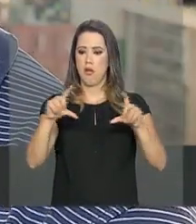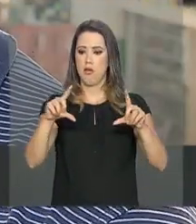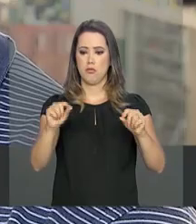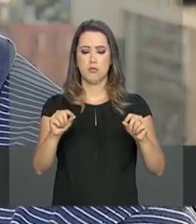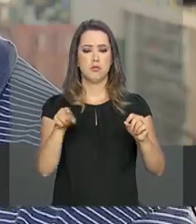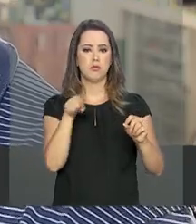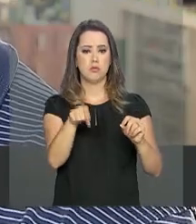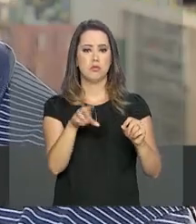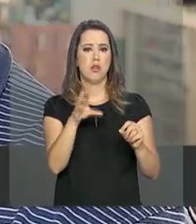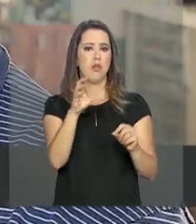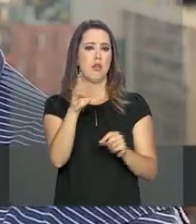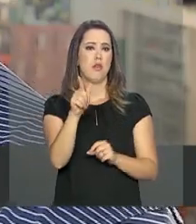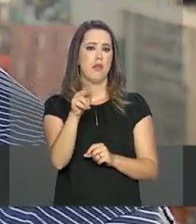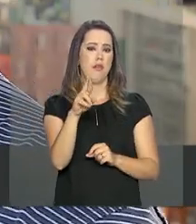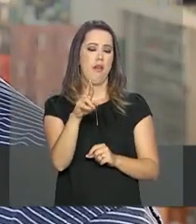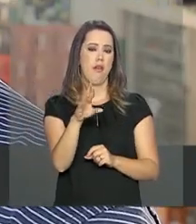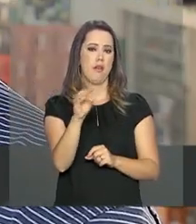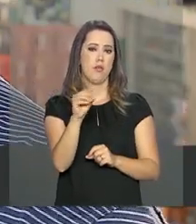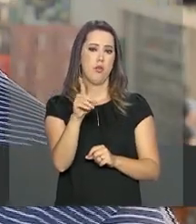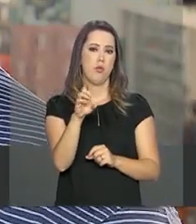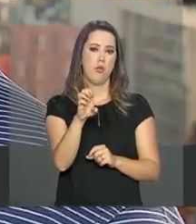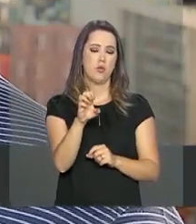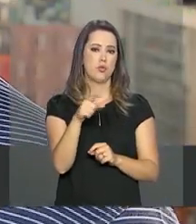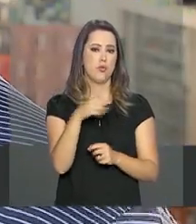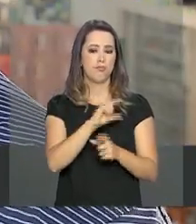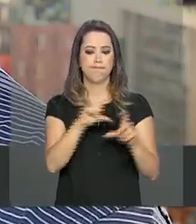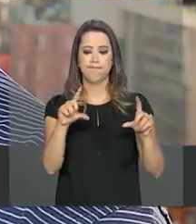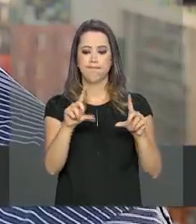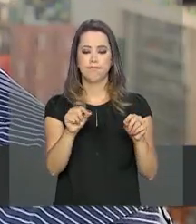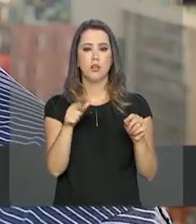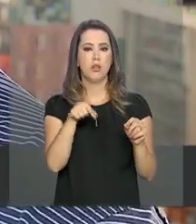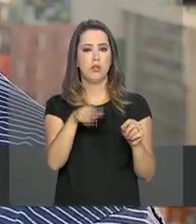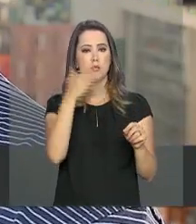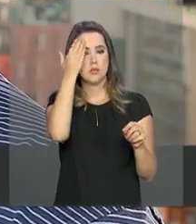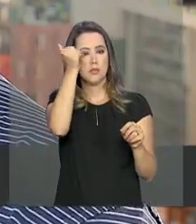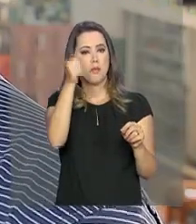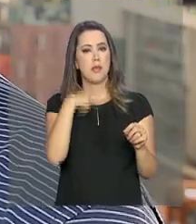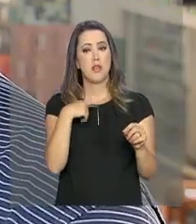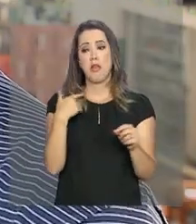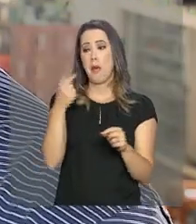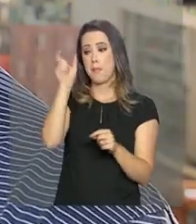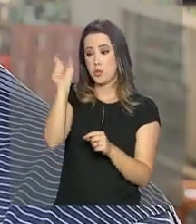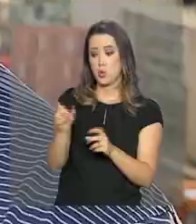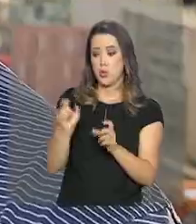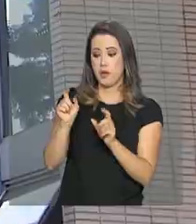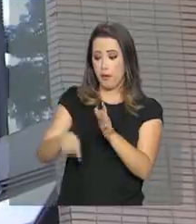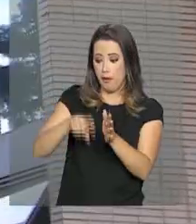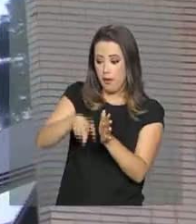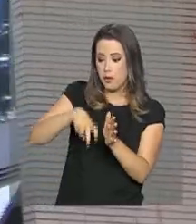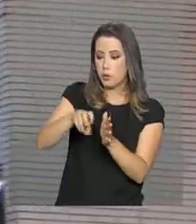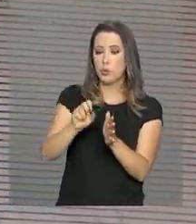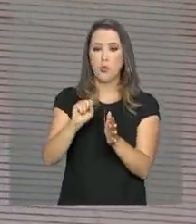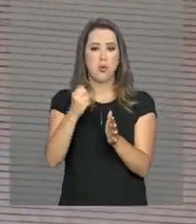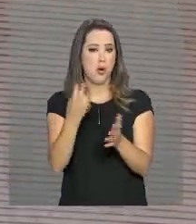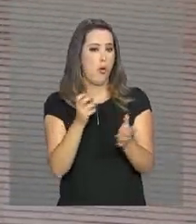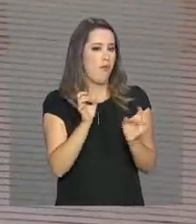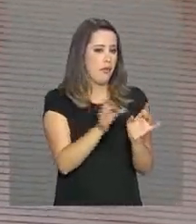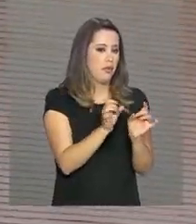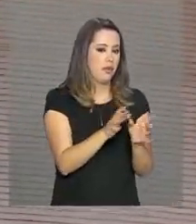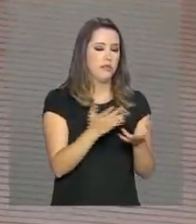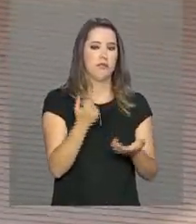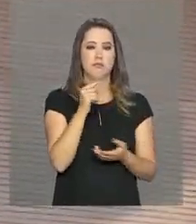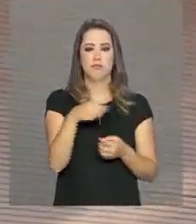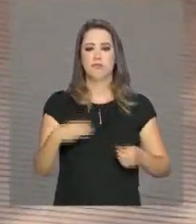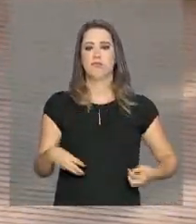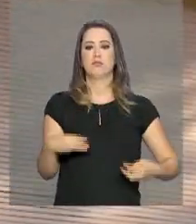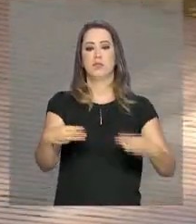meio de um recorde ou por um código de barras com a identificação do comprador e do vendedor do produtor com essas informações o